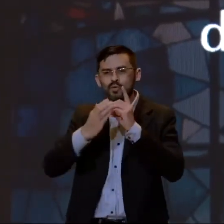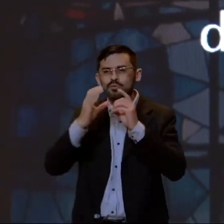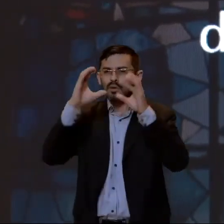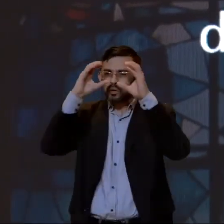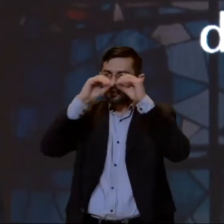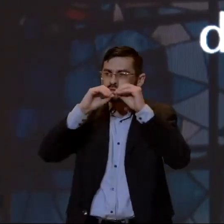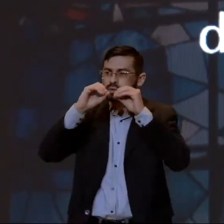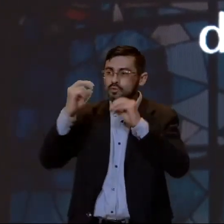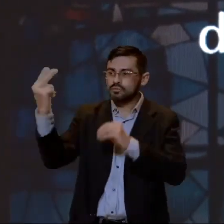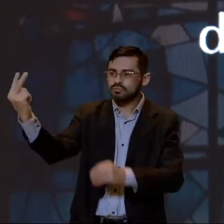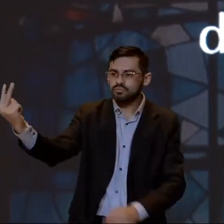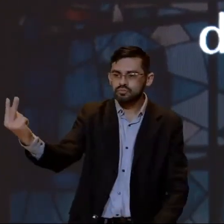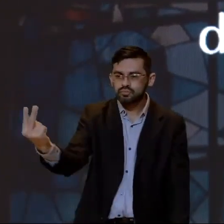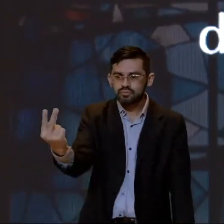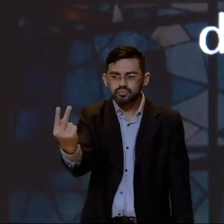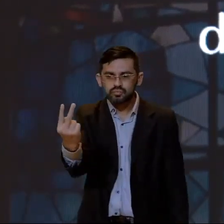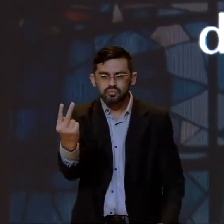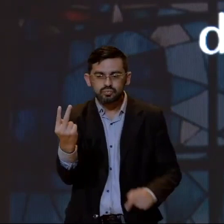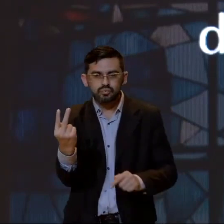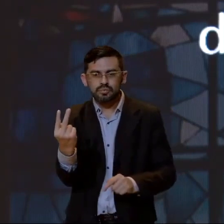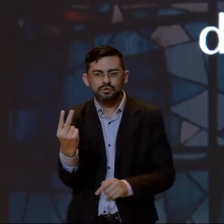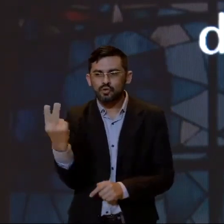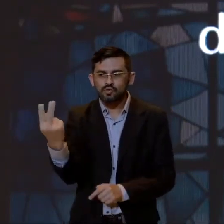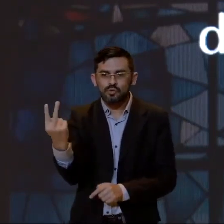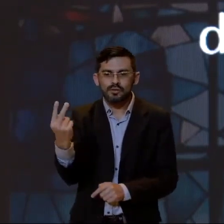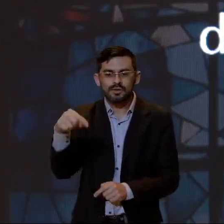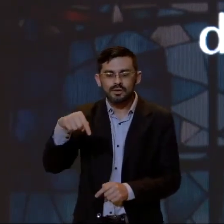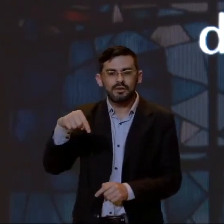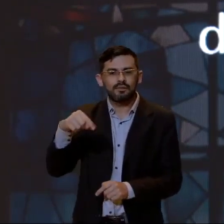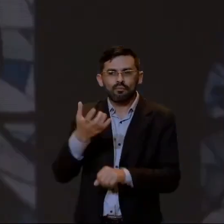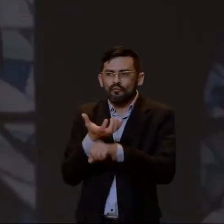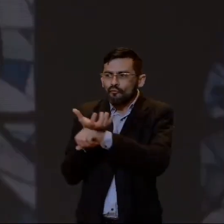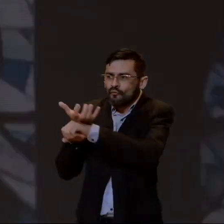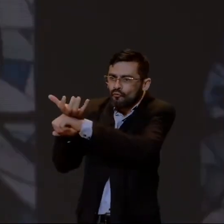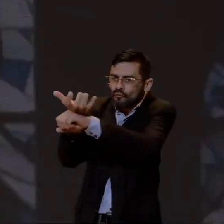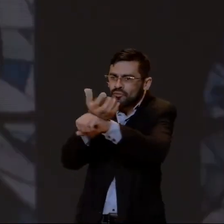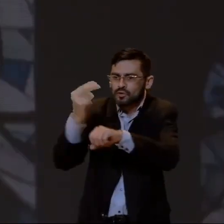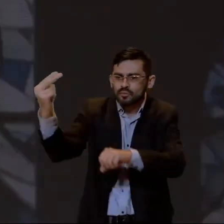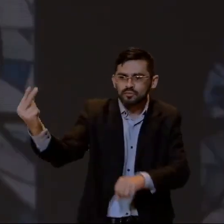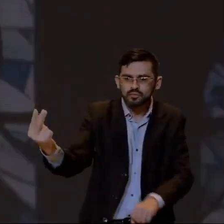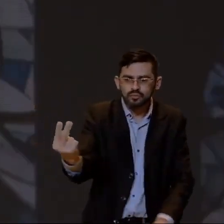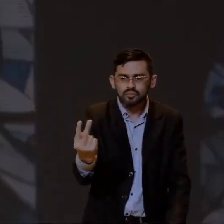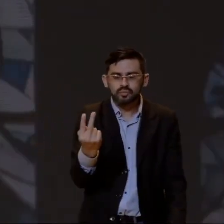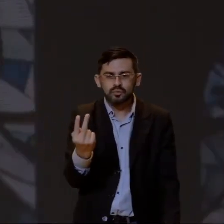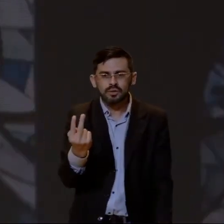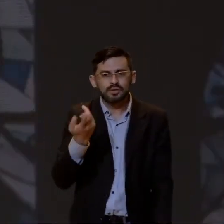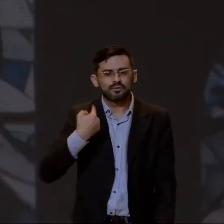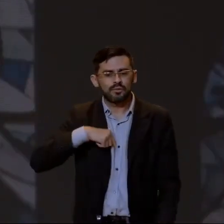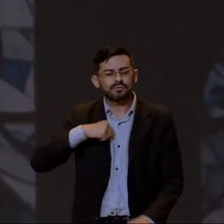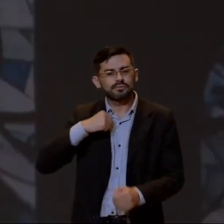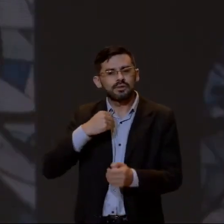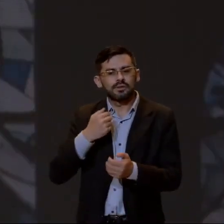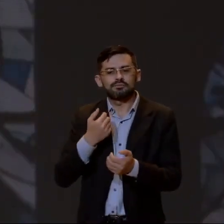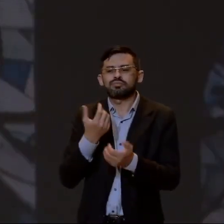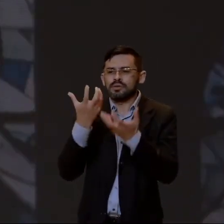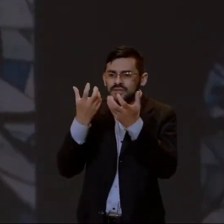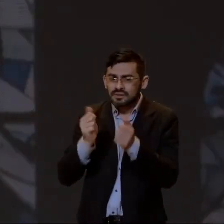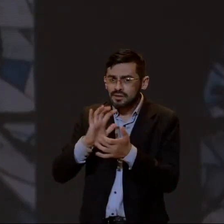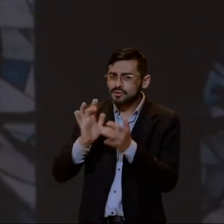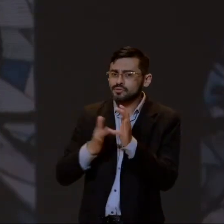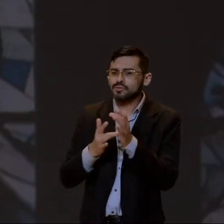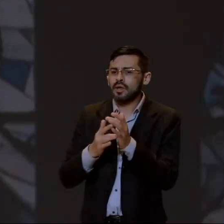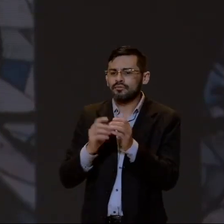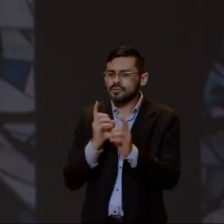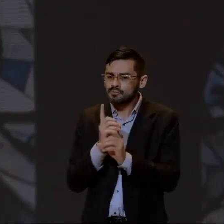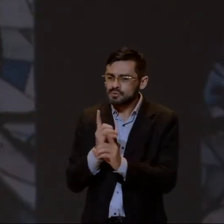buscar a Deus. Vieram conhecer das coisas de Deus, e ali teve um encontro com Jesus, a gente fez o discipulado. Hoje ele